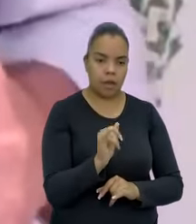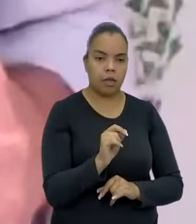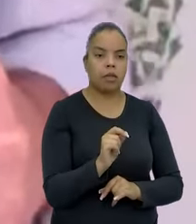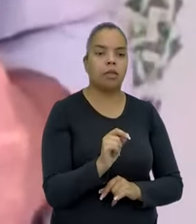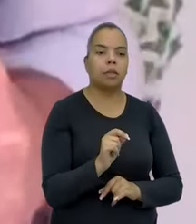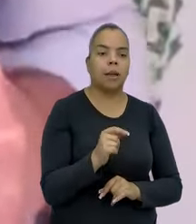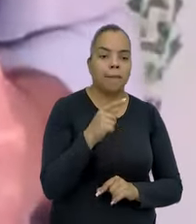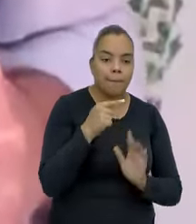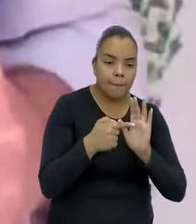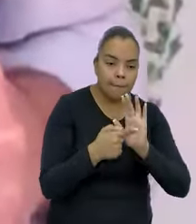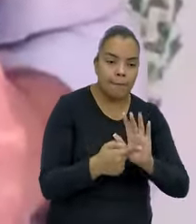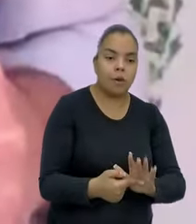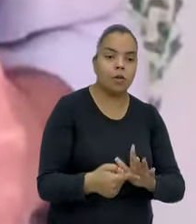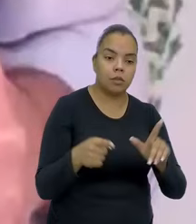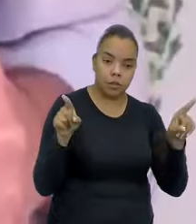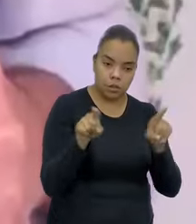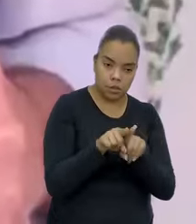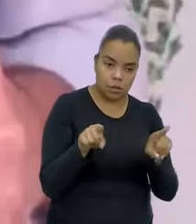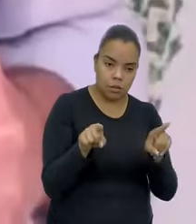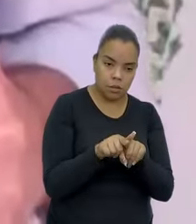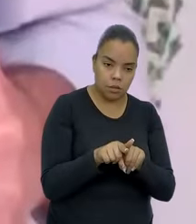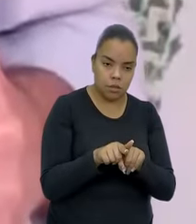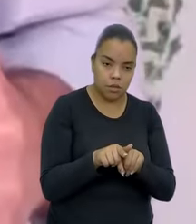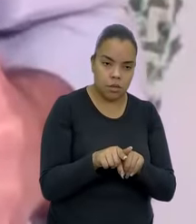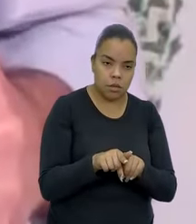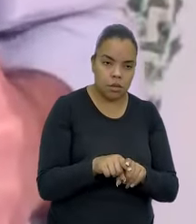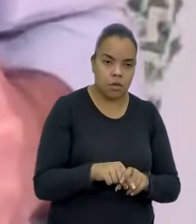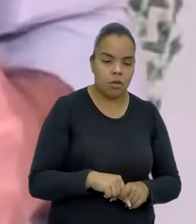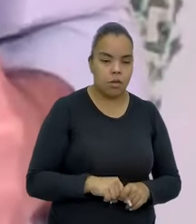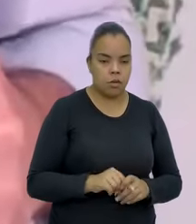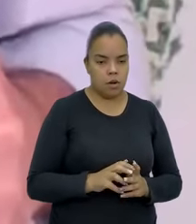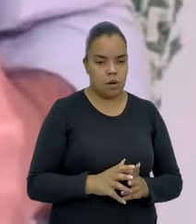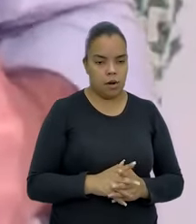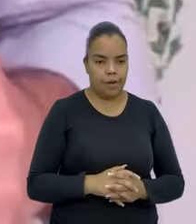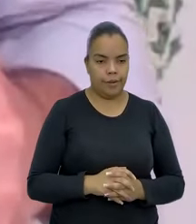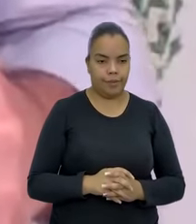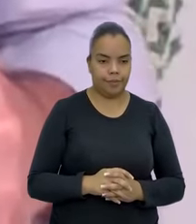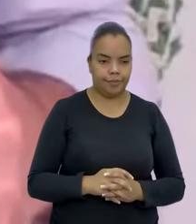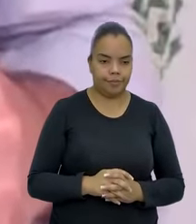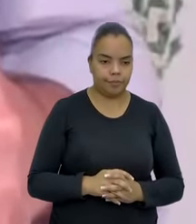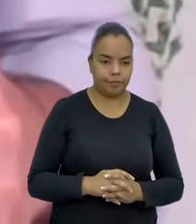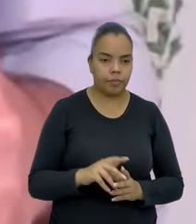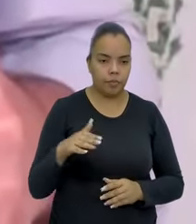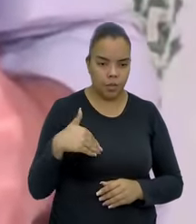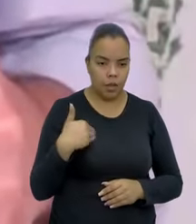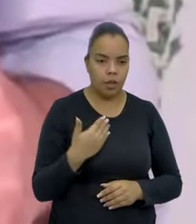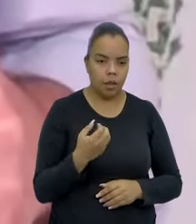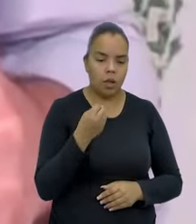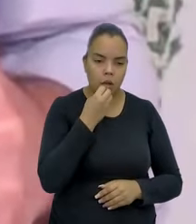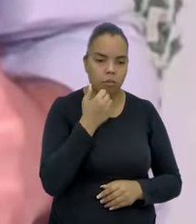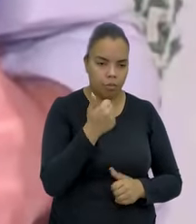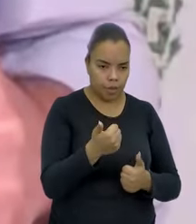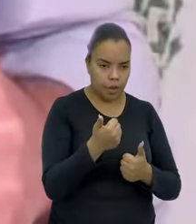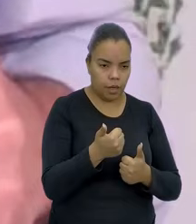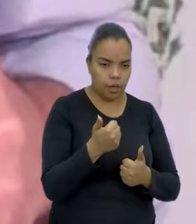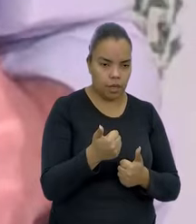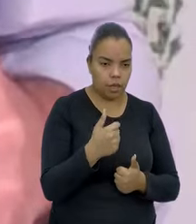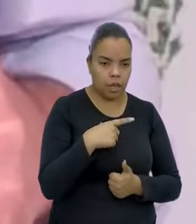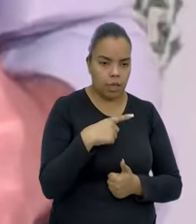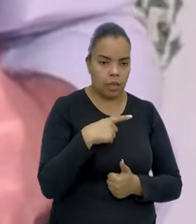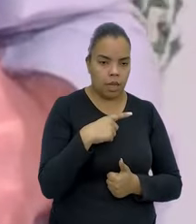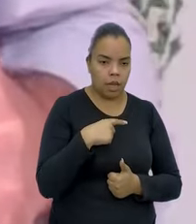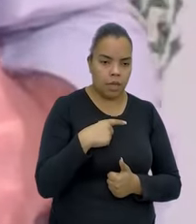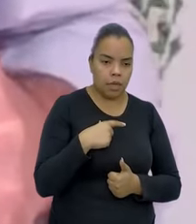tempo que tá fazendo a montagem da figura né então tudo bem aqui eu tenho um dois três quatro